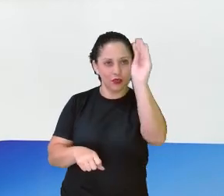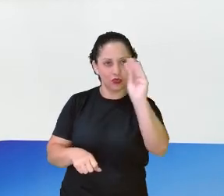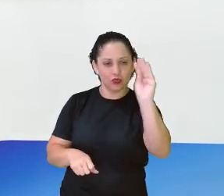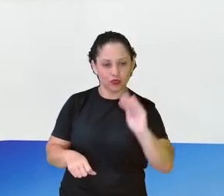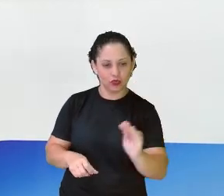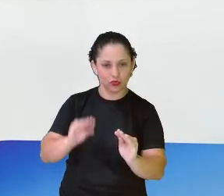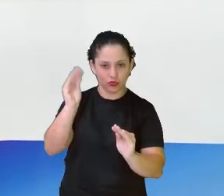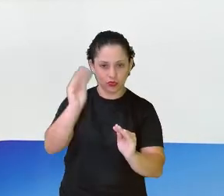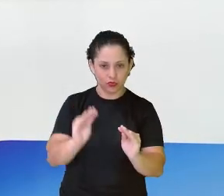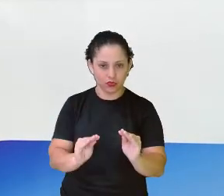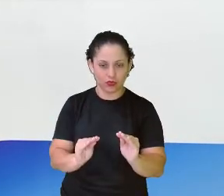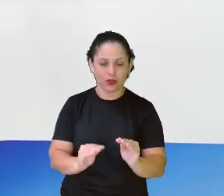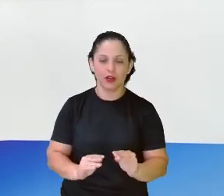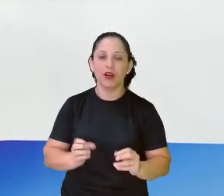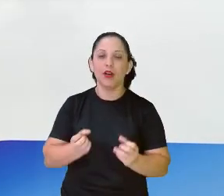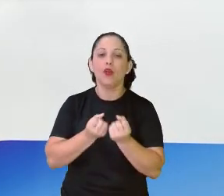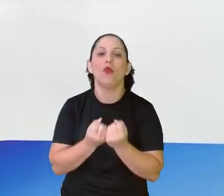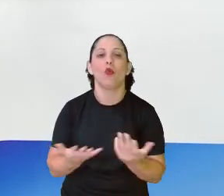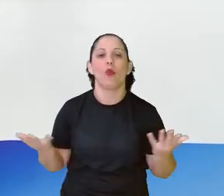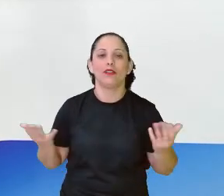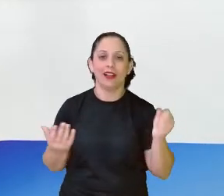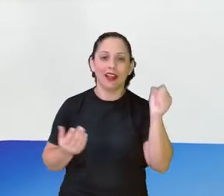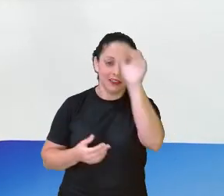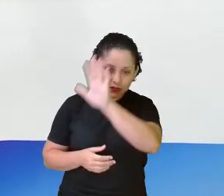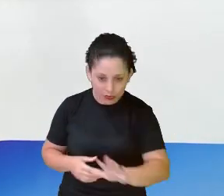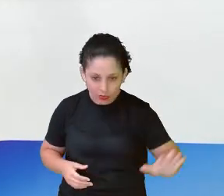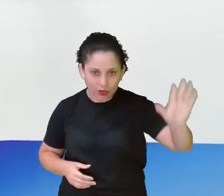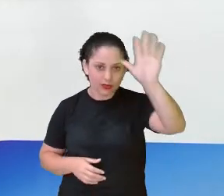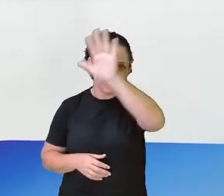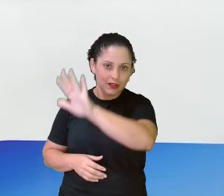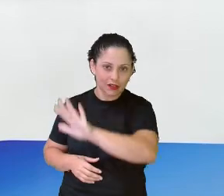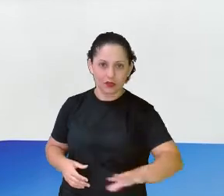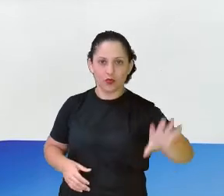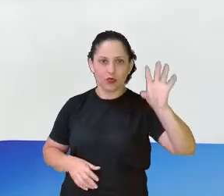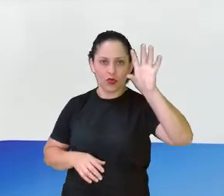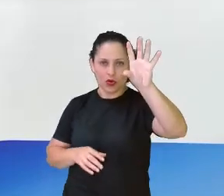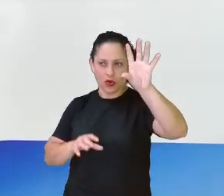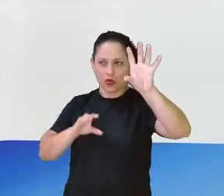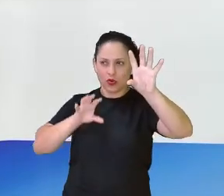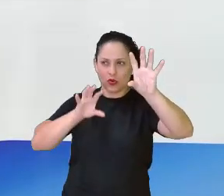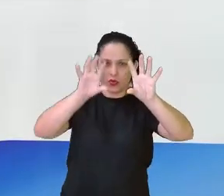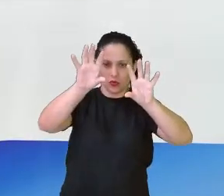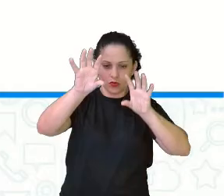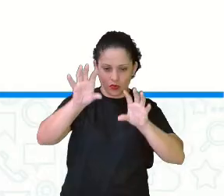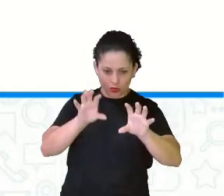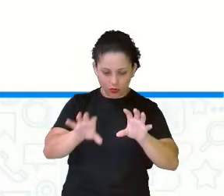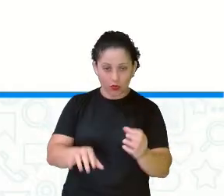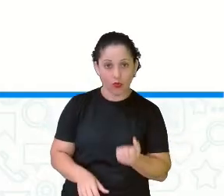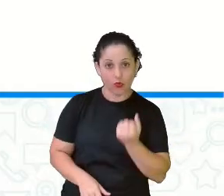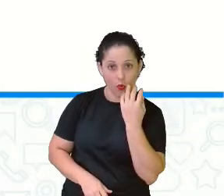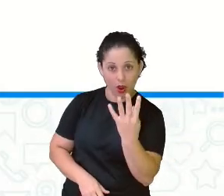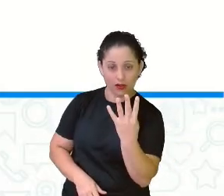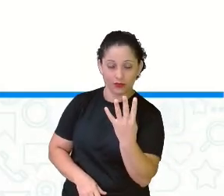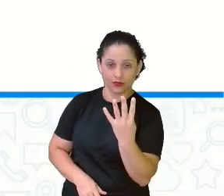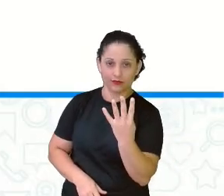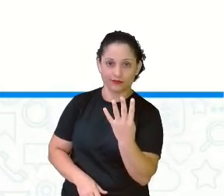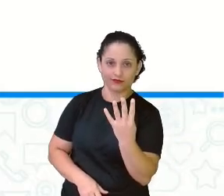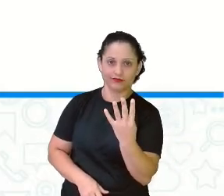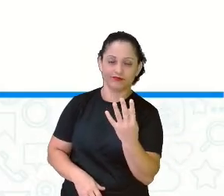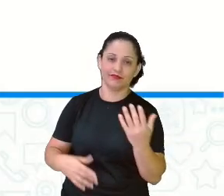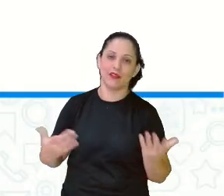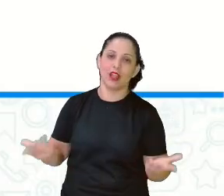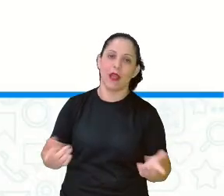Então, qual é a quantidade total que eu dividi? 4, mas eu